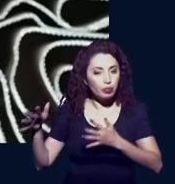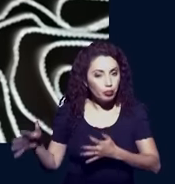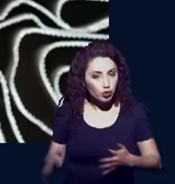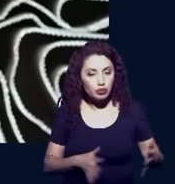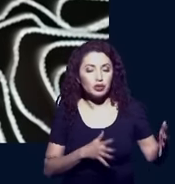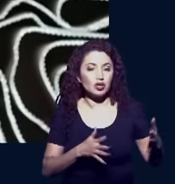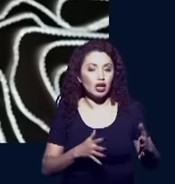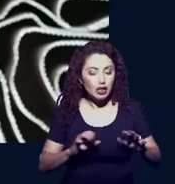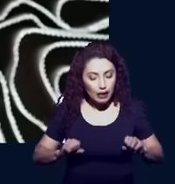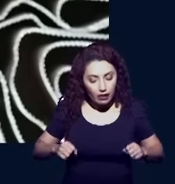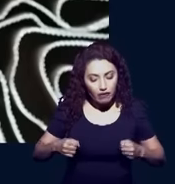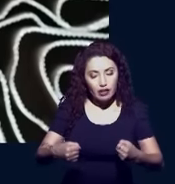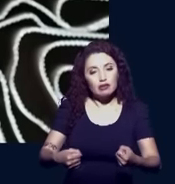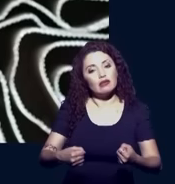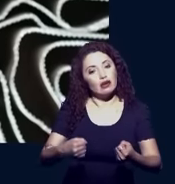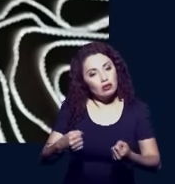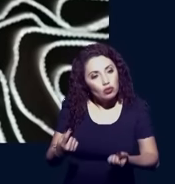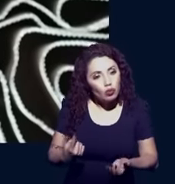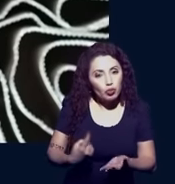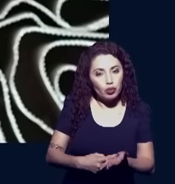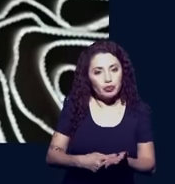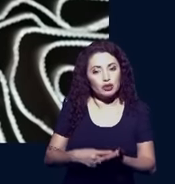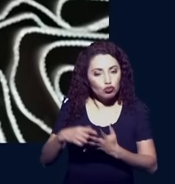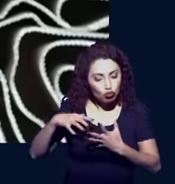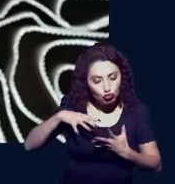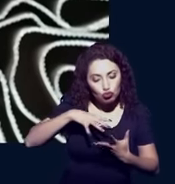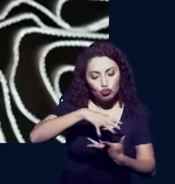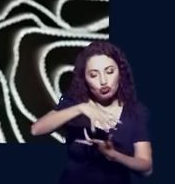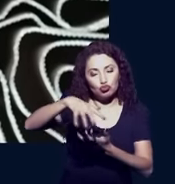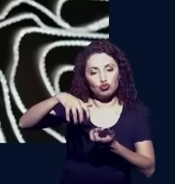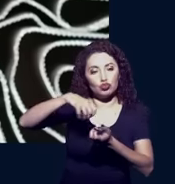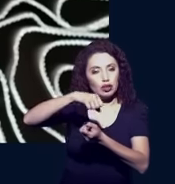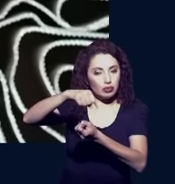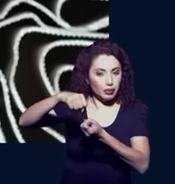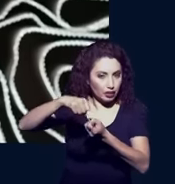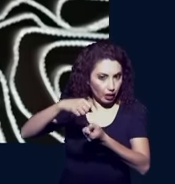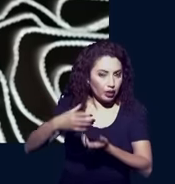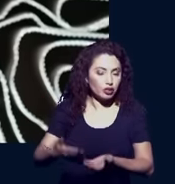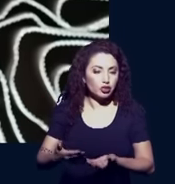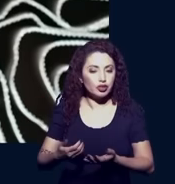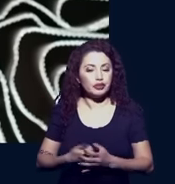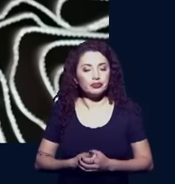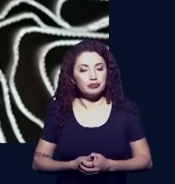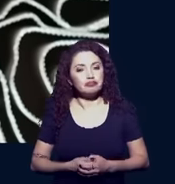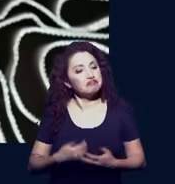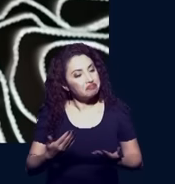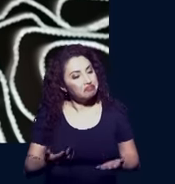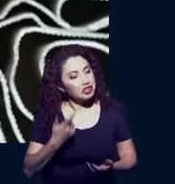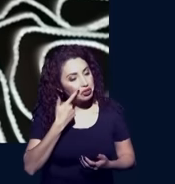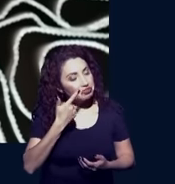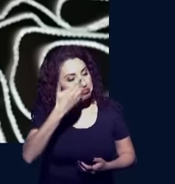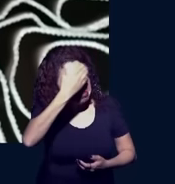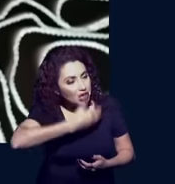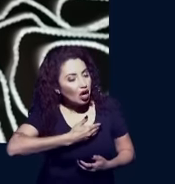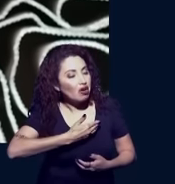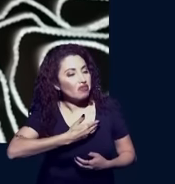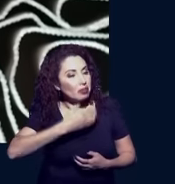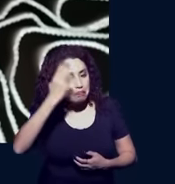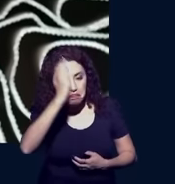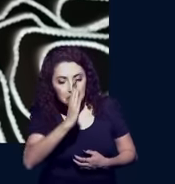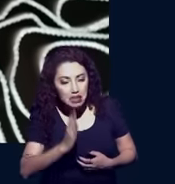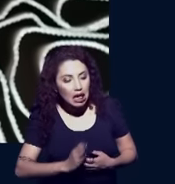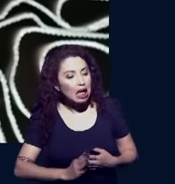agenda de sustentabilidade quando eu vejo esse painel eu no fundo eu vejo uma evolução institucional do Brasil